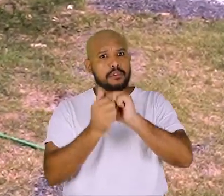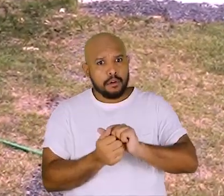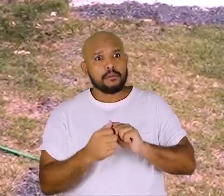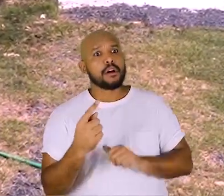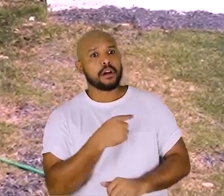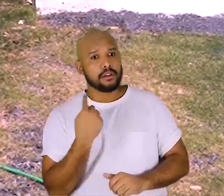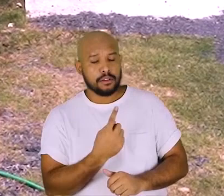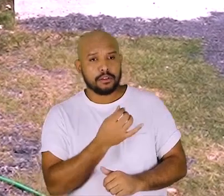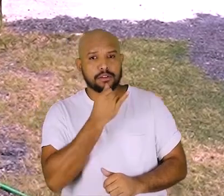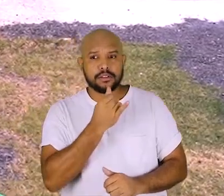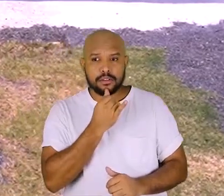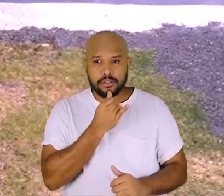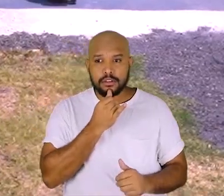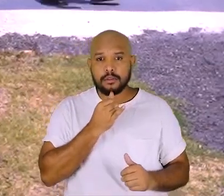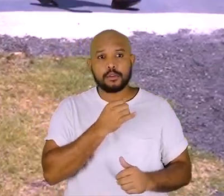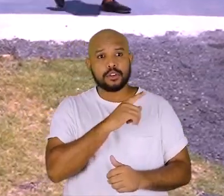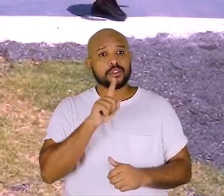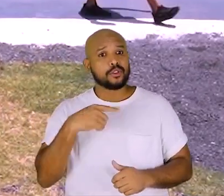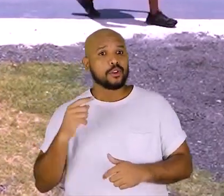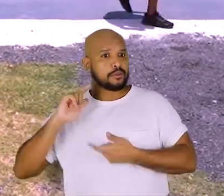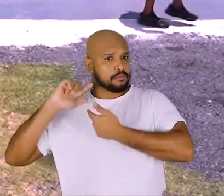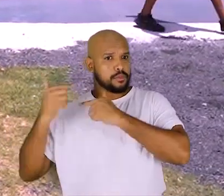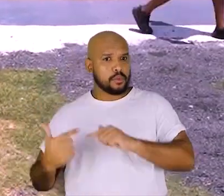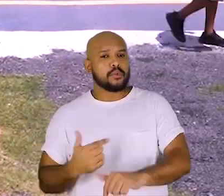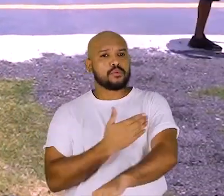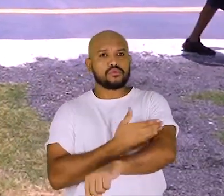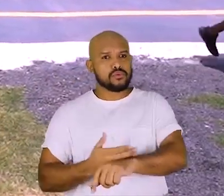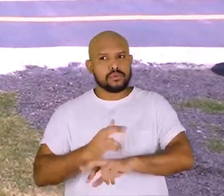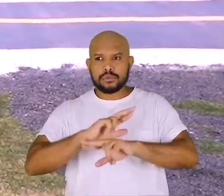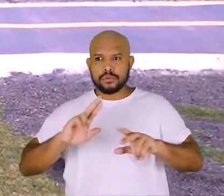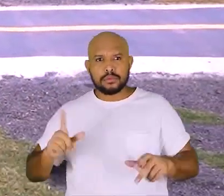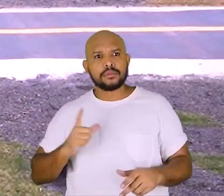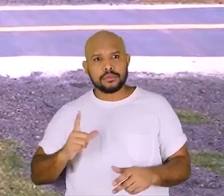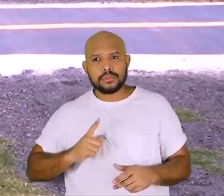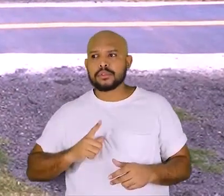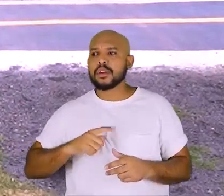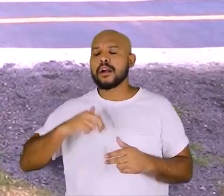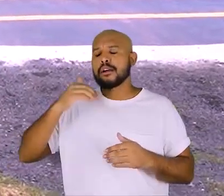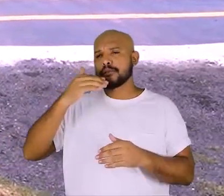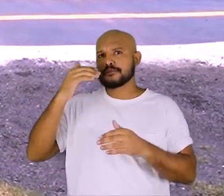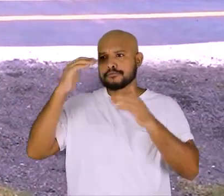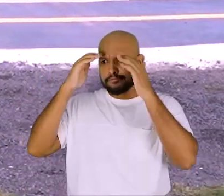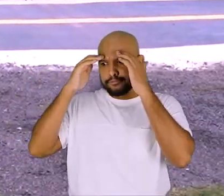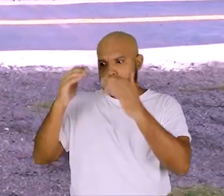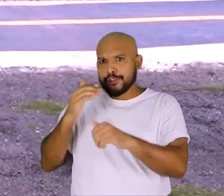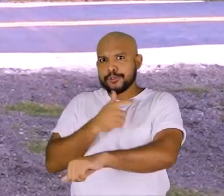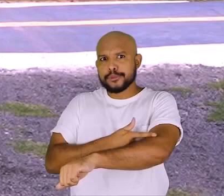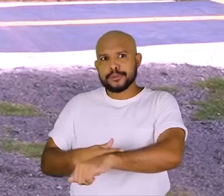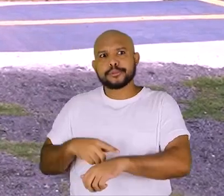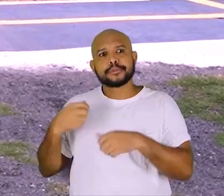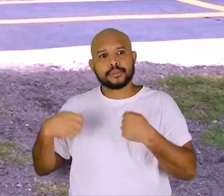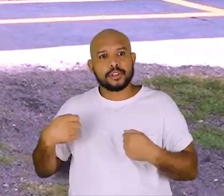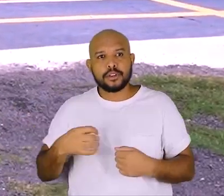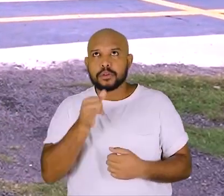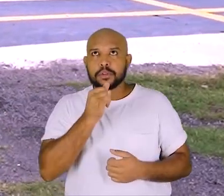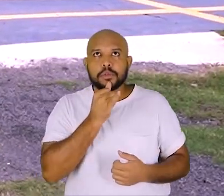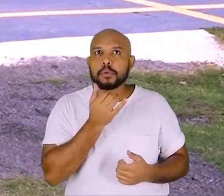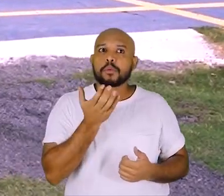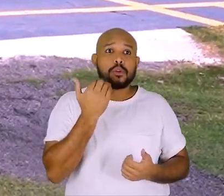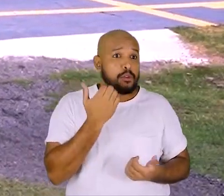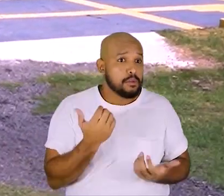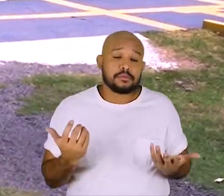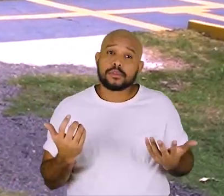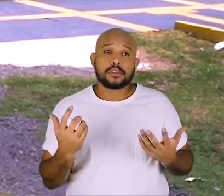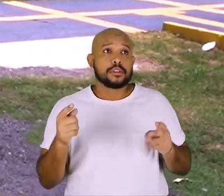gente tem enfrentado hoje é para que realmente a universidade venha se adequar aos nossos